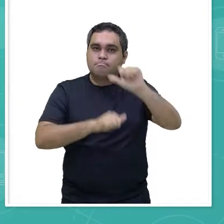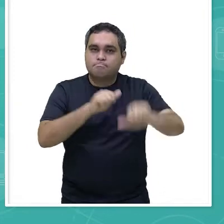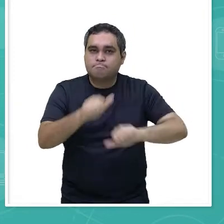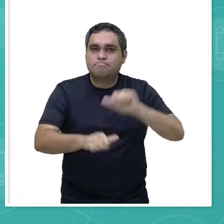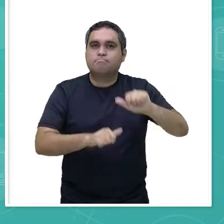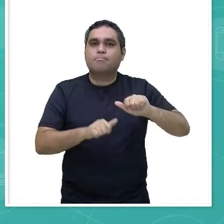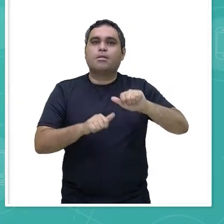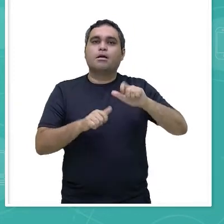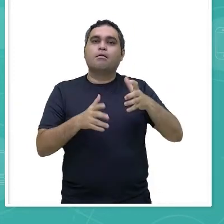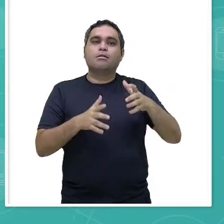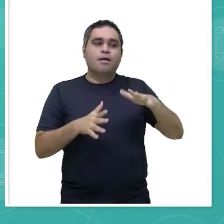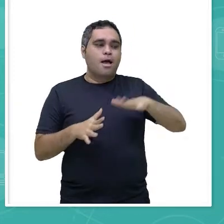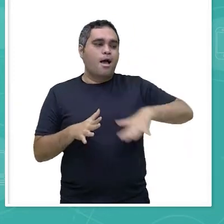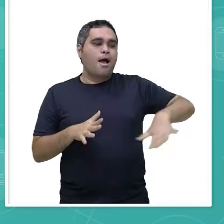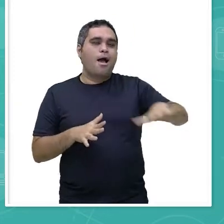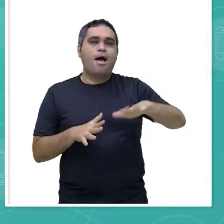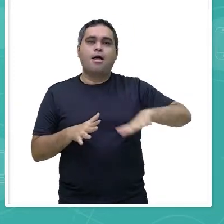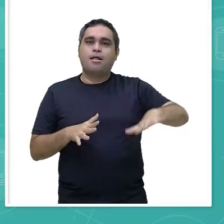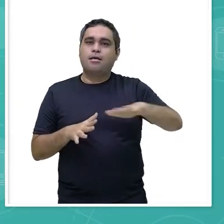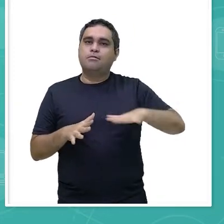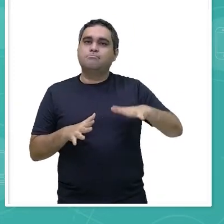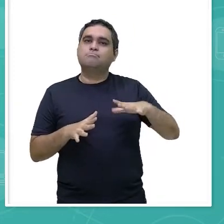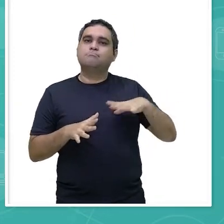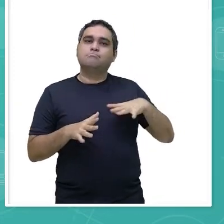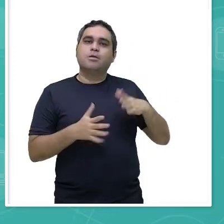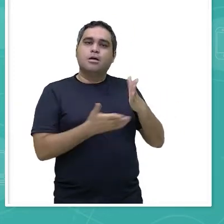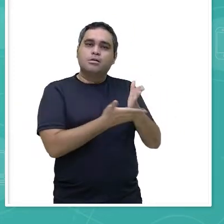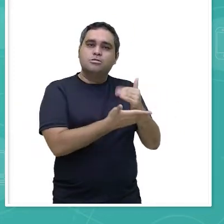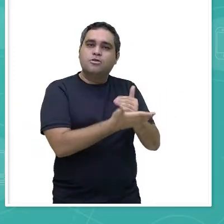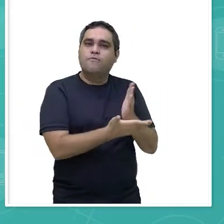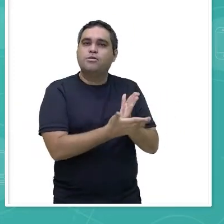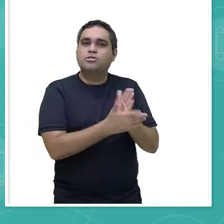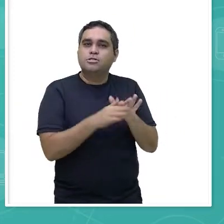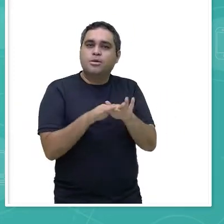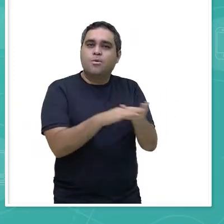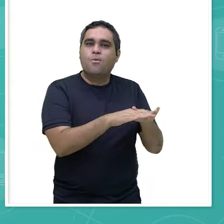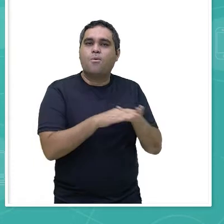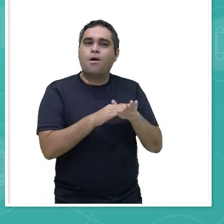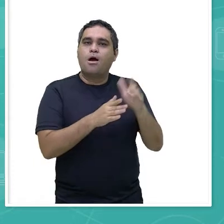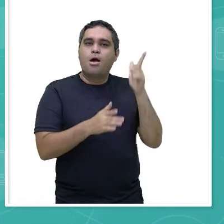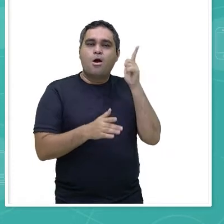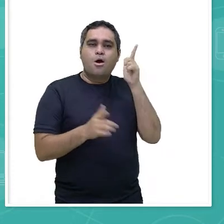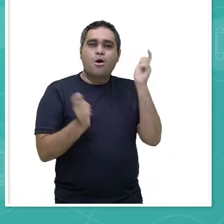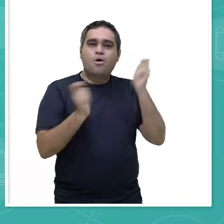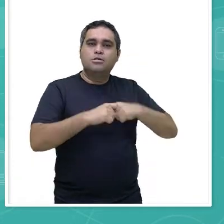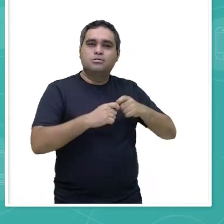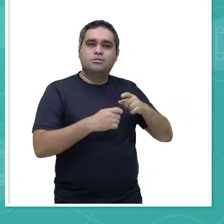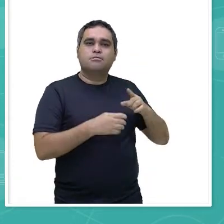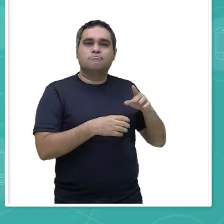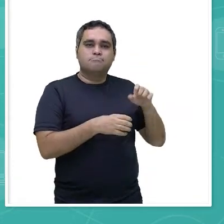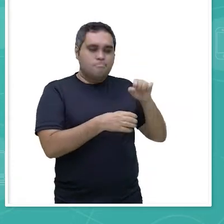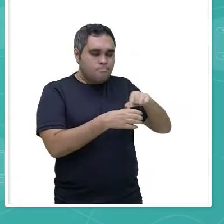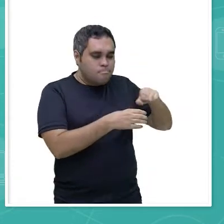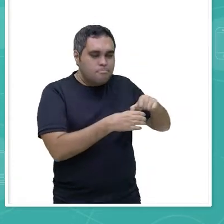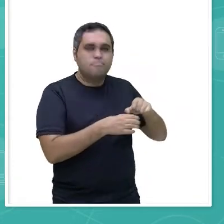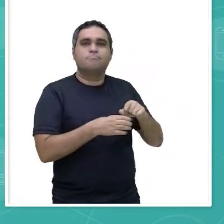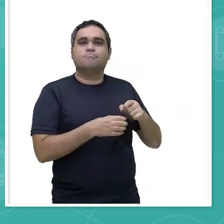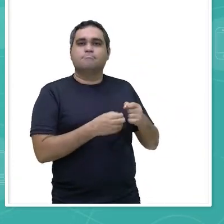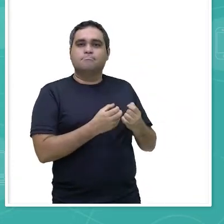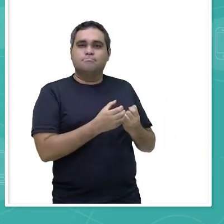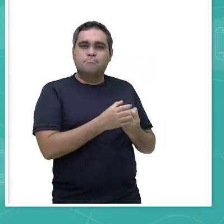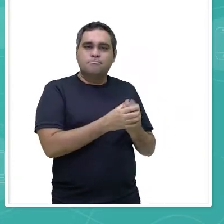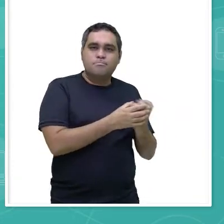terra, né, gente, dividida de uma forma igualitária, para que todo mundo pudesse plantar, ter seu pedacinho de chão,